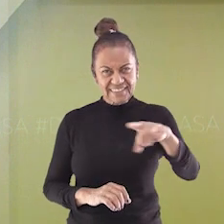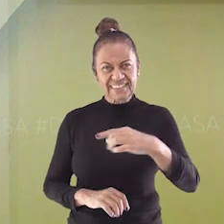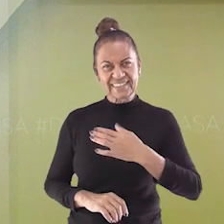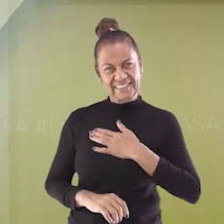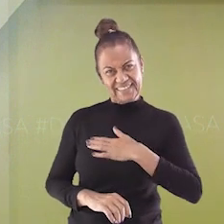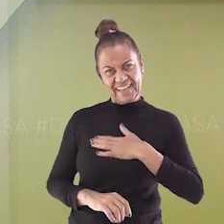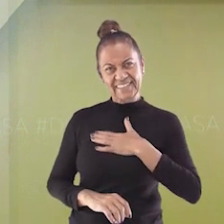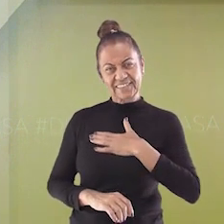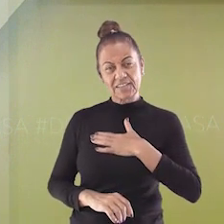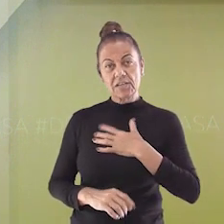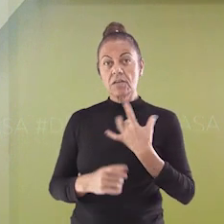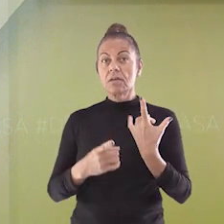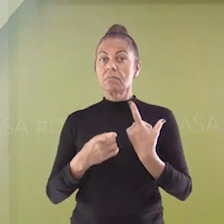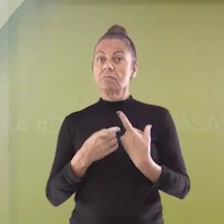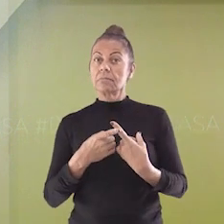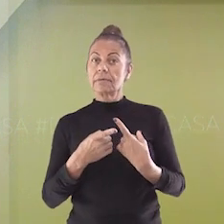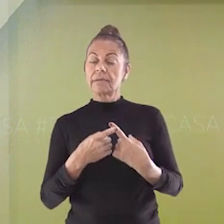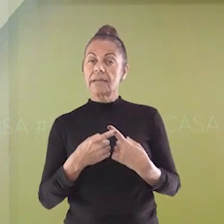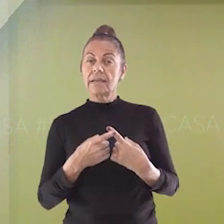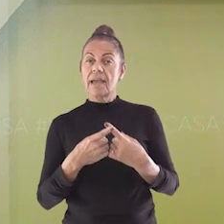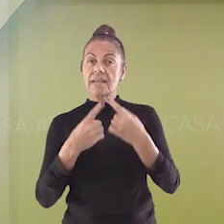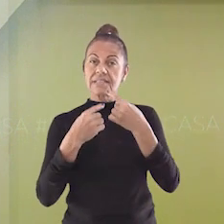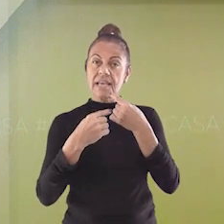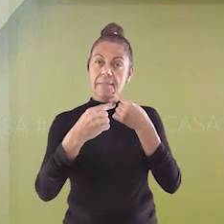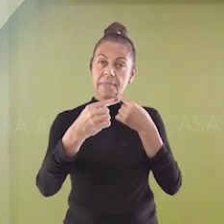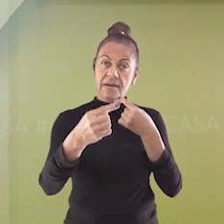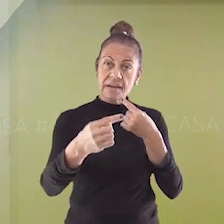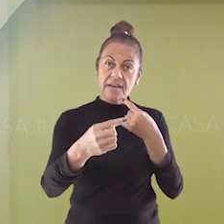Em cada dia da semana, ela faz